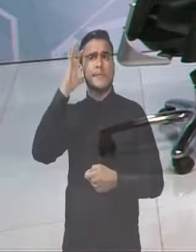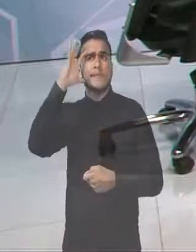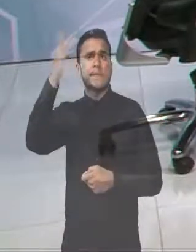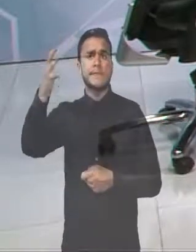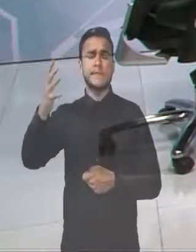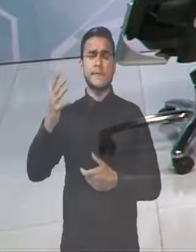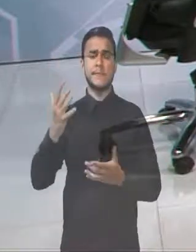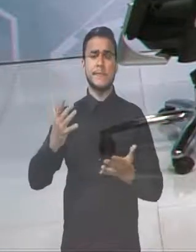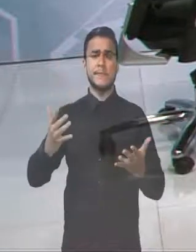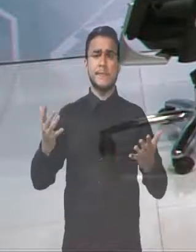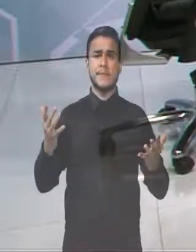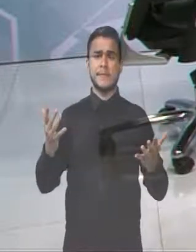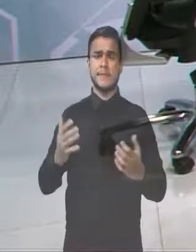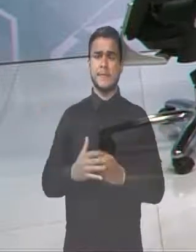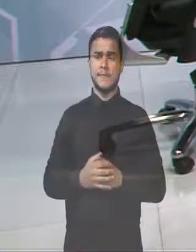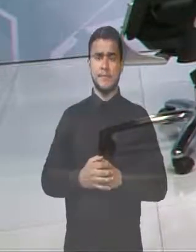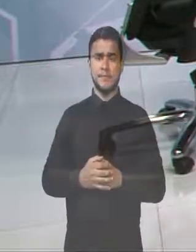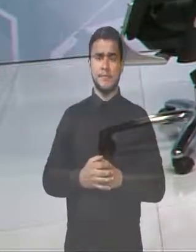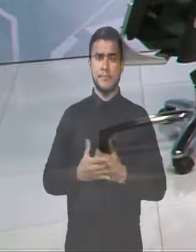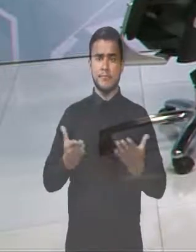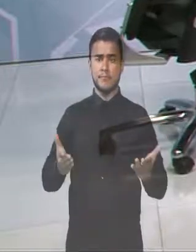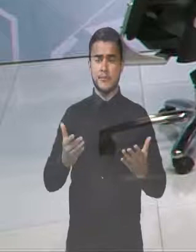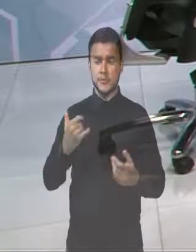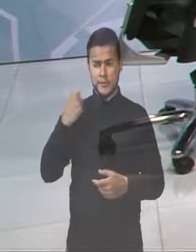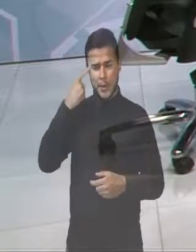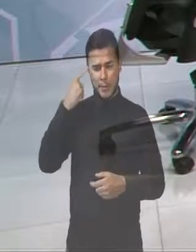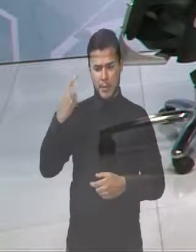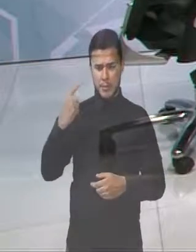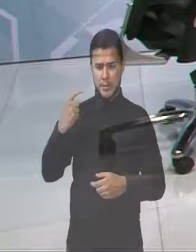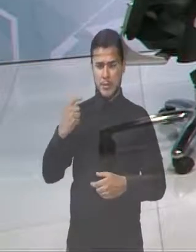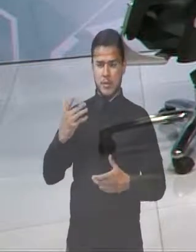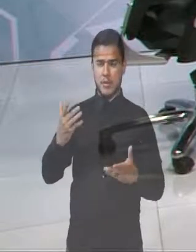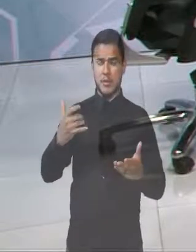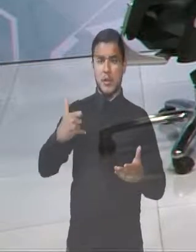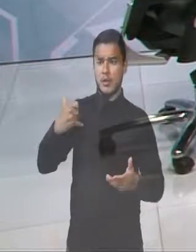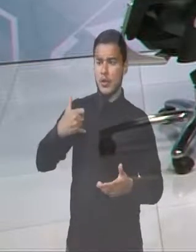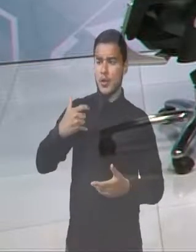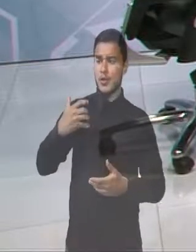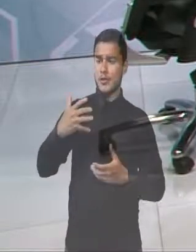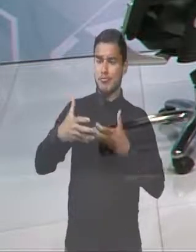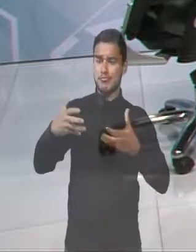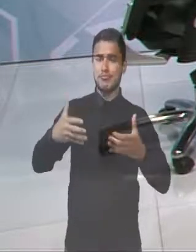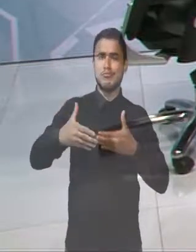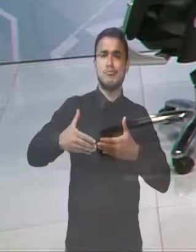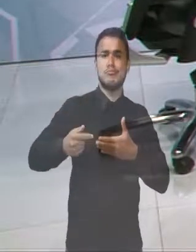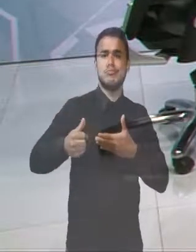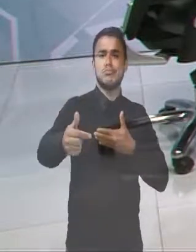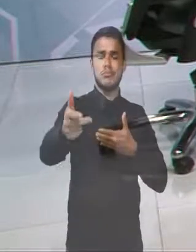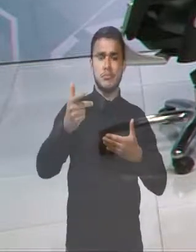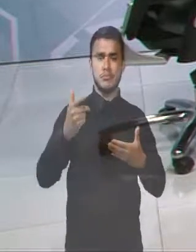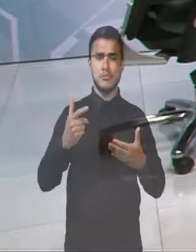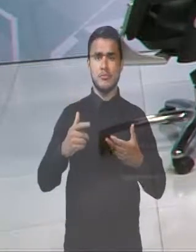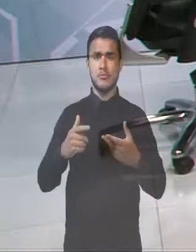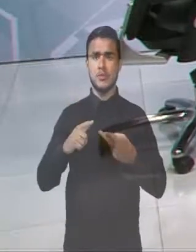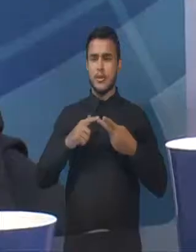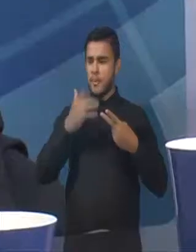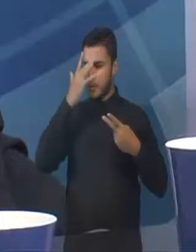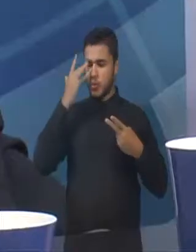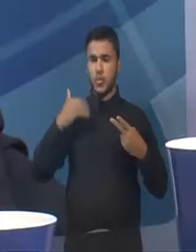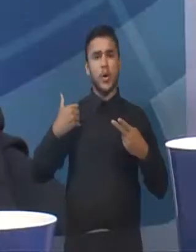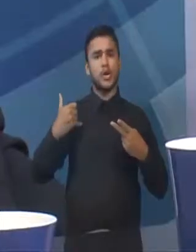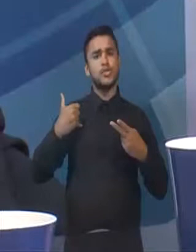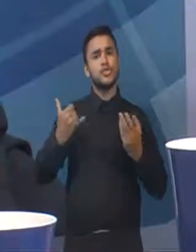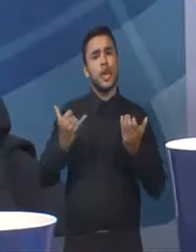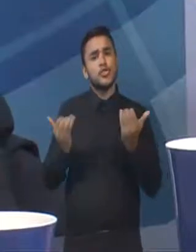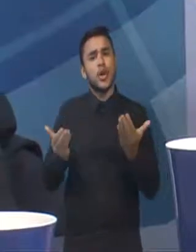esse mundo mais idoso, né? Com esse mundo onde a perspectiva da força de trabalho jovem,